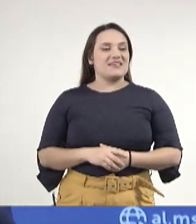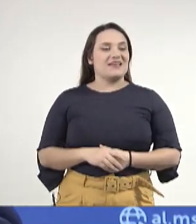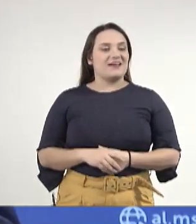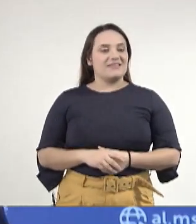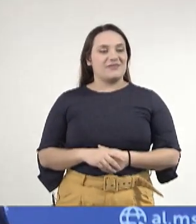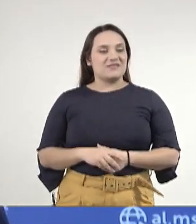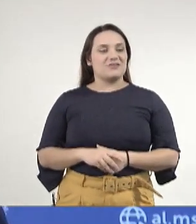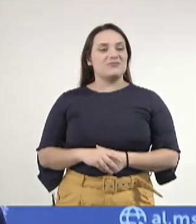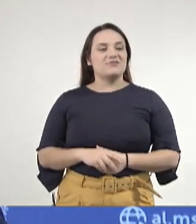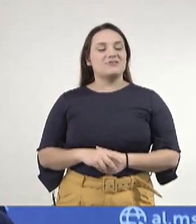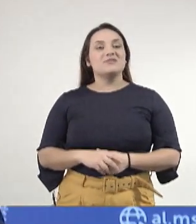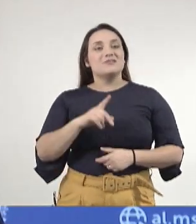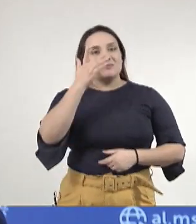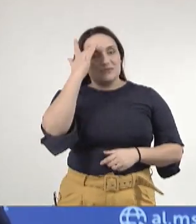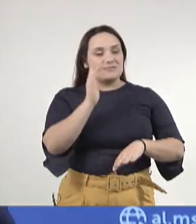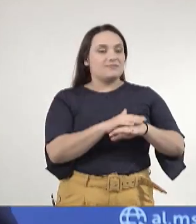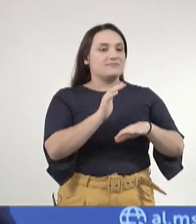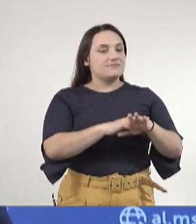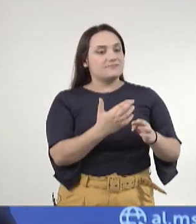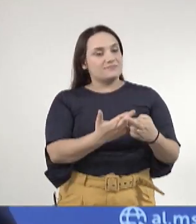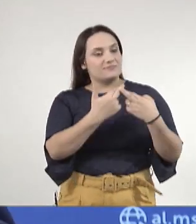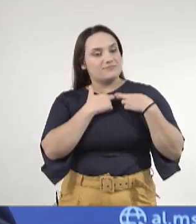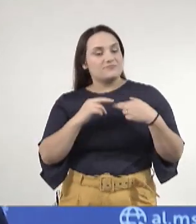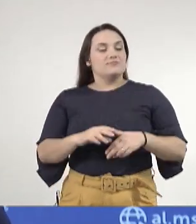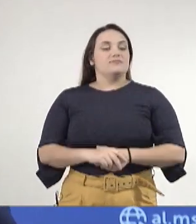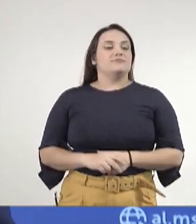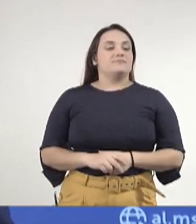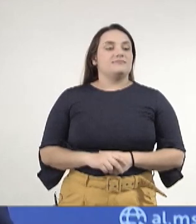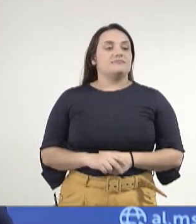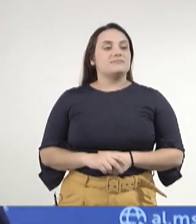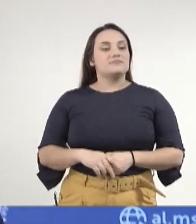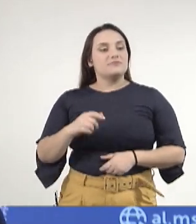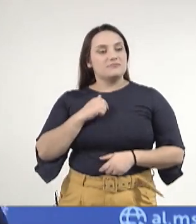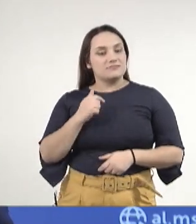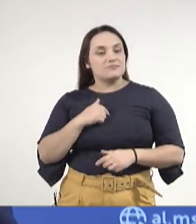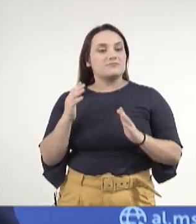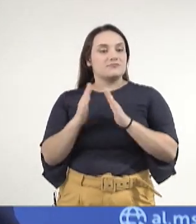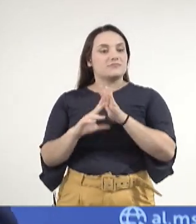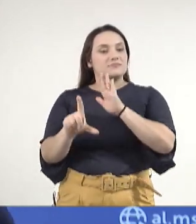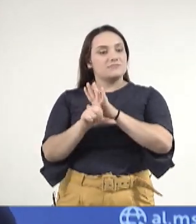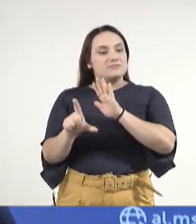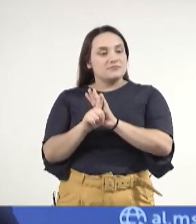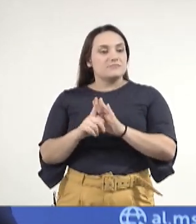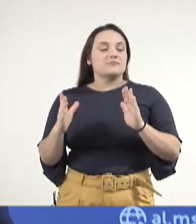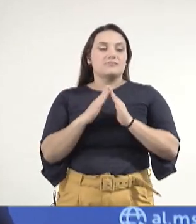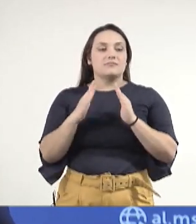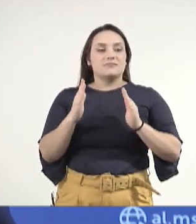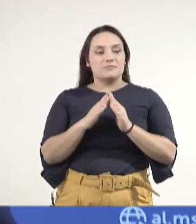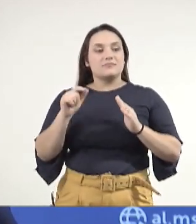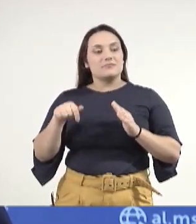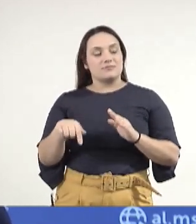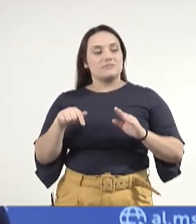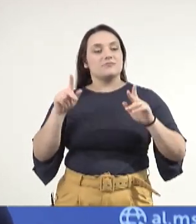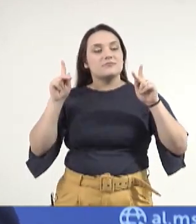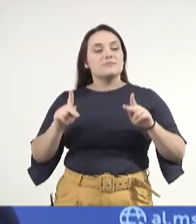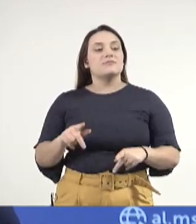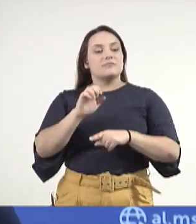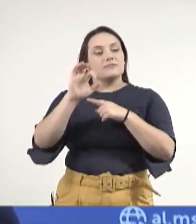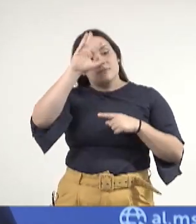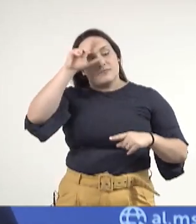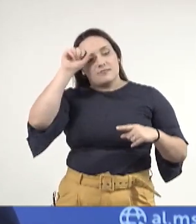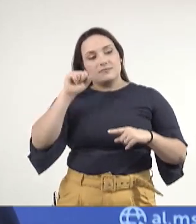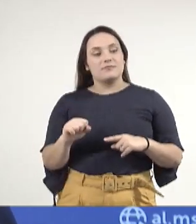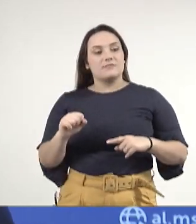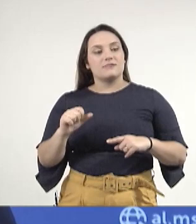pleitos justos e legítimos, e a Assembleia, como a Casa de Leis, a Casa de Representação do povo do Mato Grosso do Sul, tem o dever